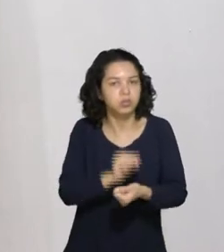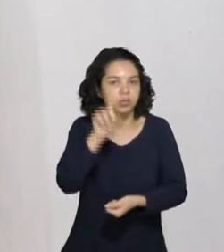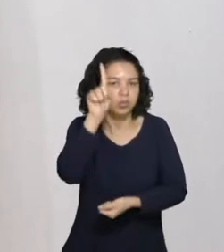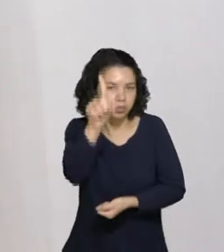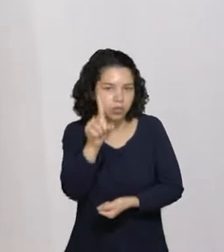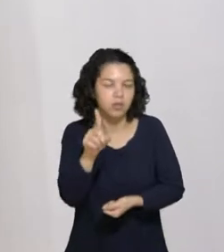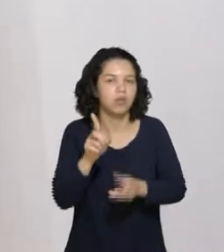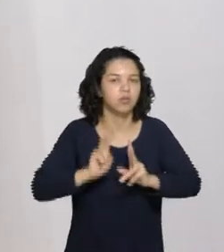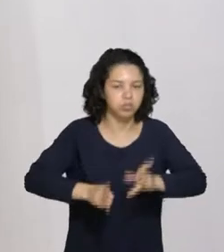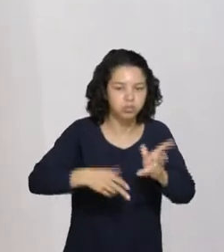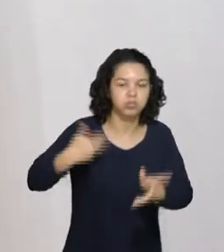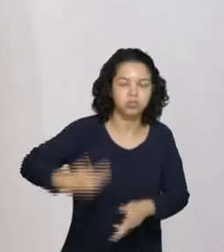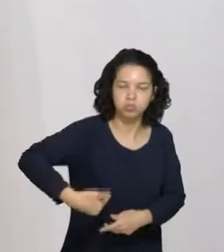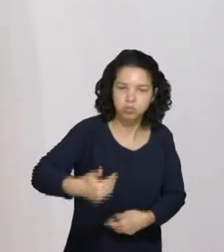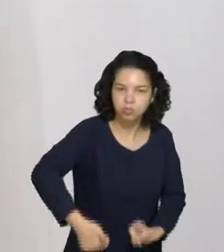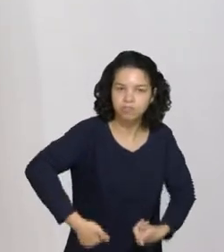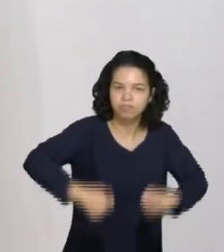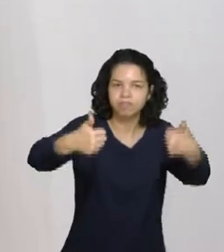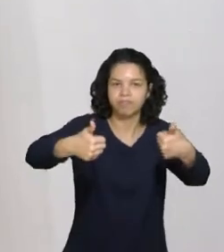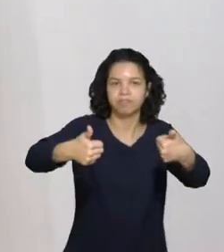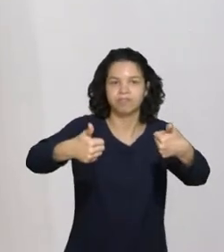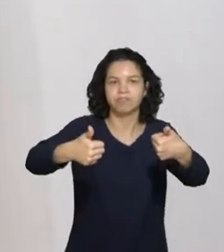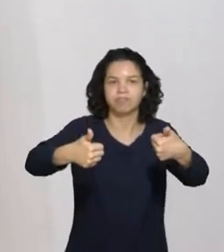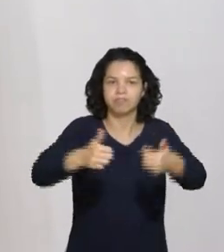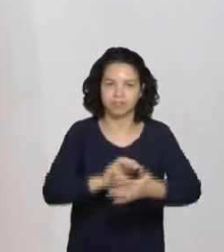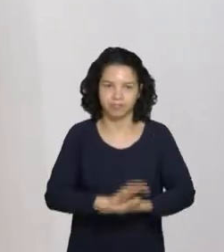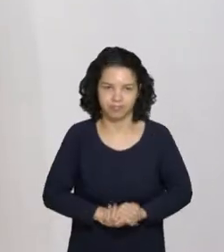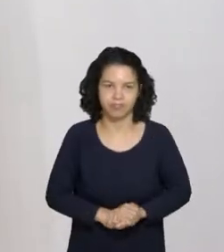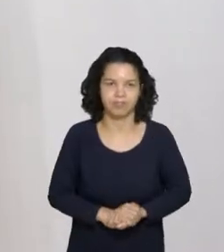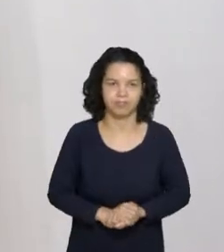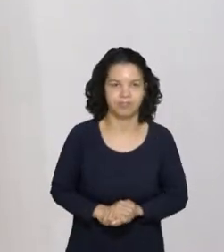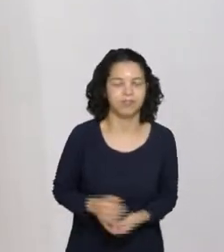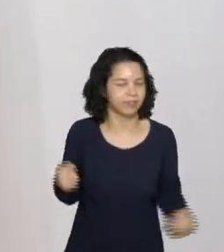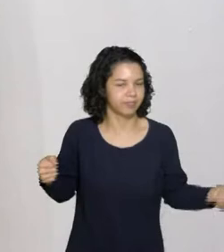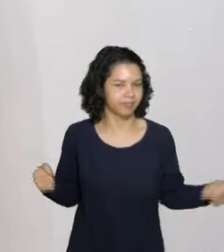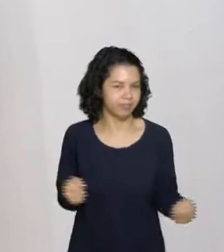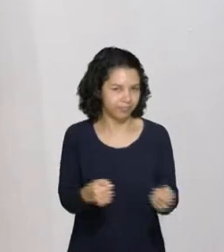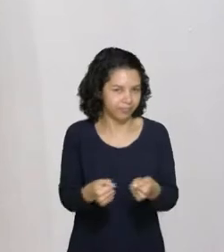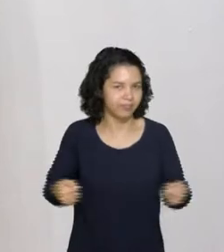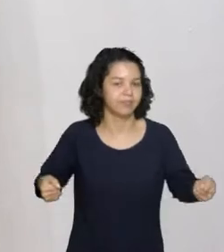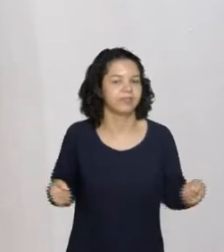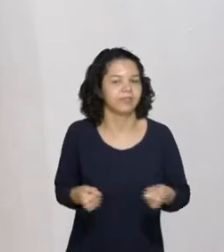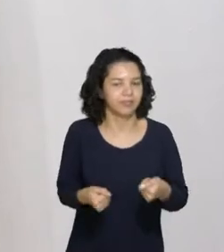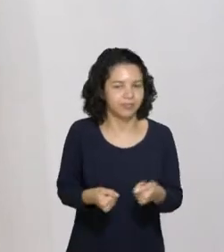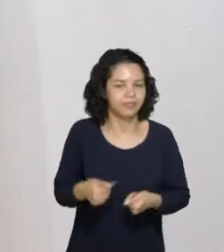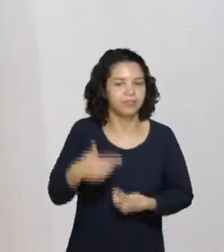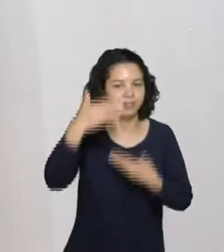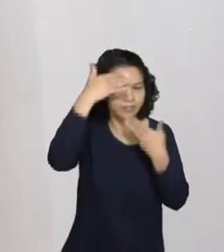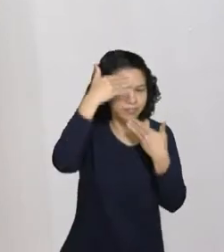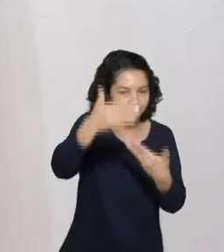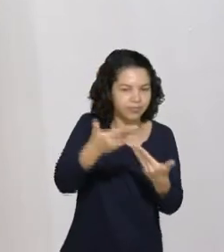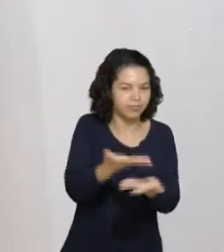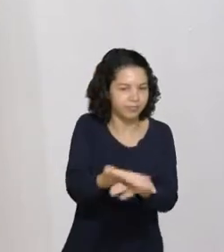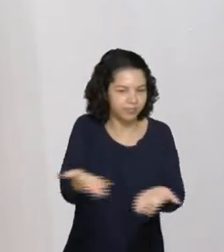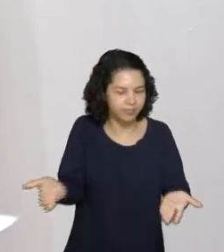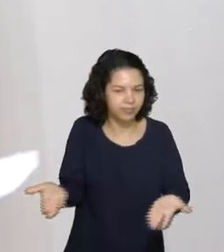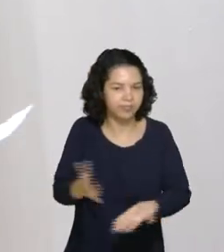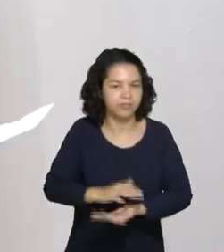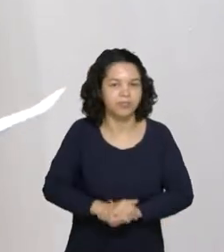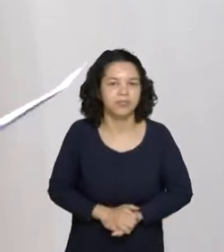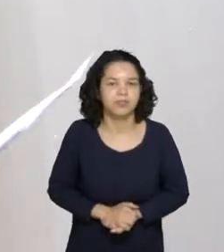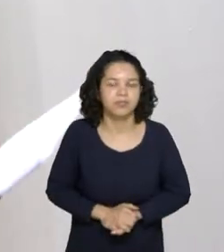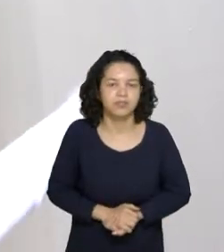todo dia, esperando sempre melhor. E tocar uma gaita, né? Obrigado a todos vocês, tá bom, senhor presidente?